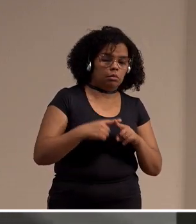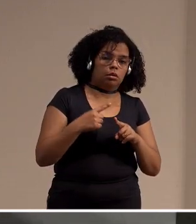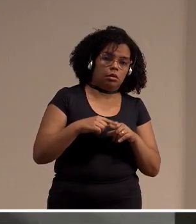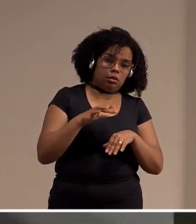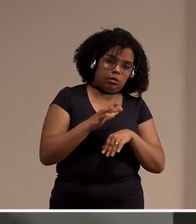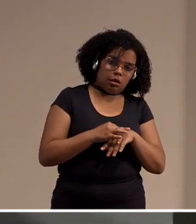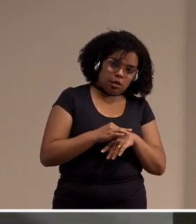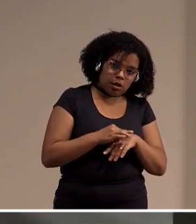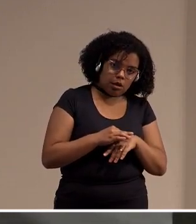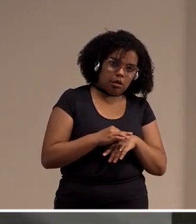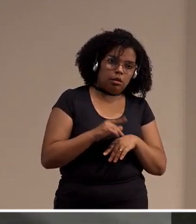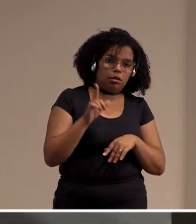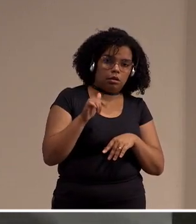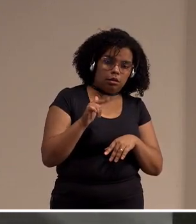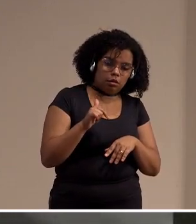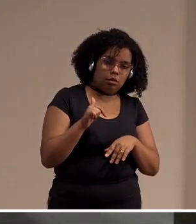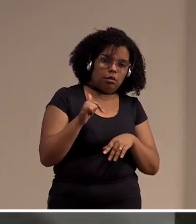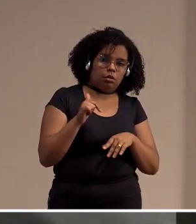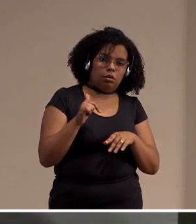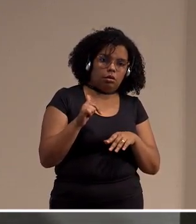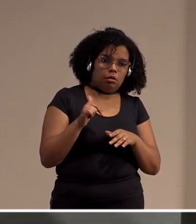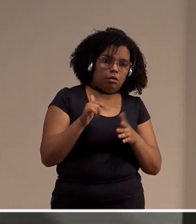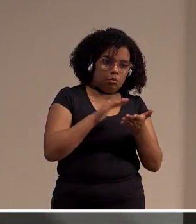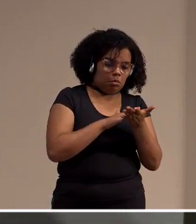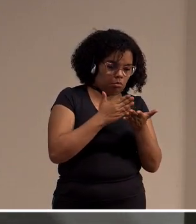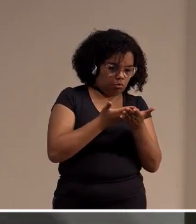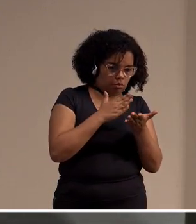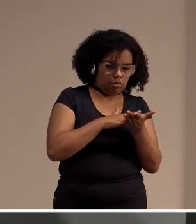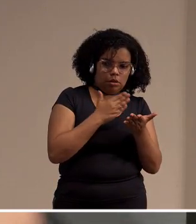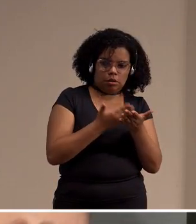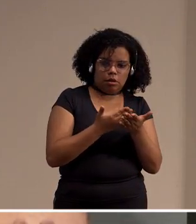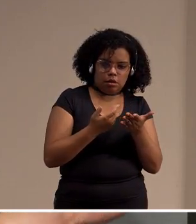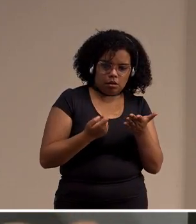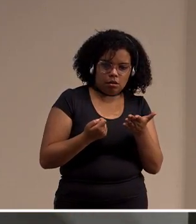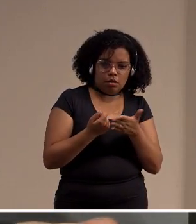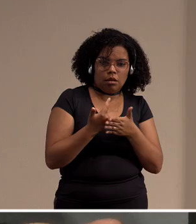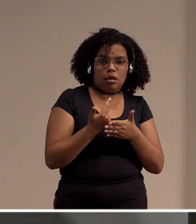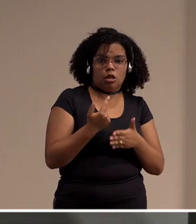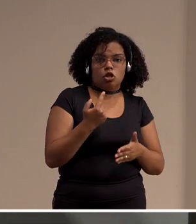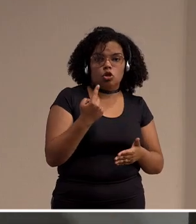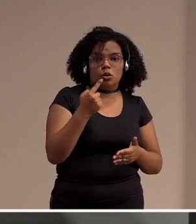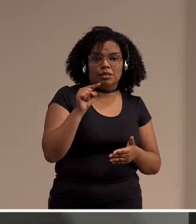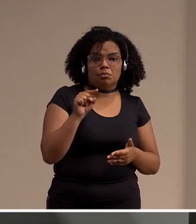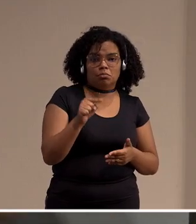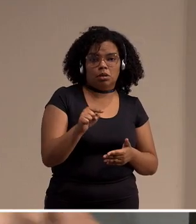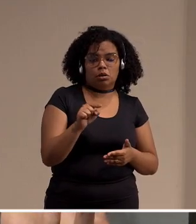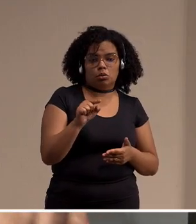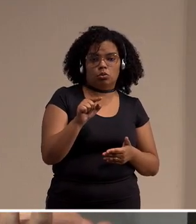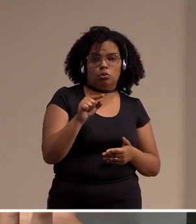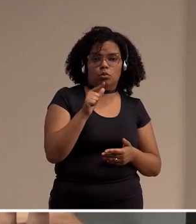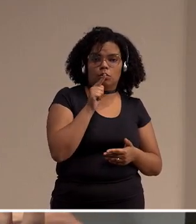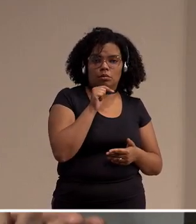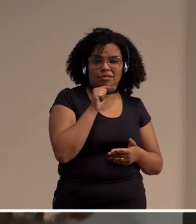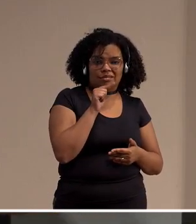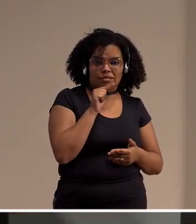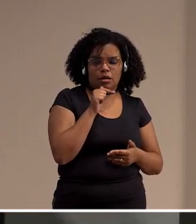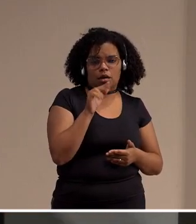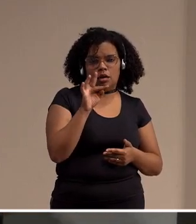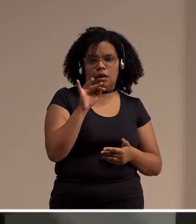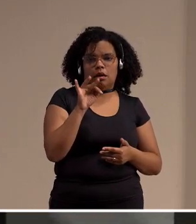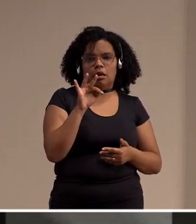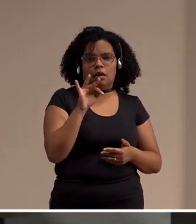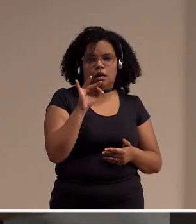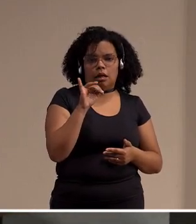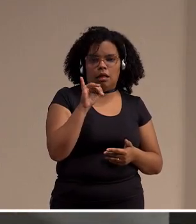carne ela é tratada de tal maneira, e para matar um boi você gasta para limpar ele 2.000 litros d'água. E a gente, vivendo